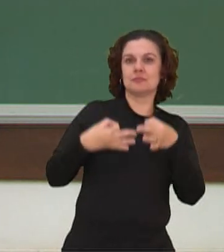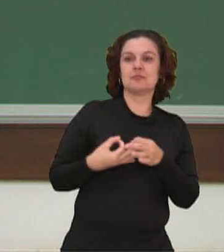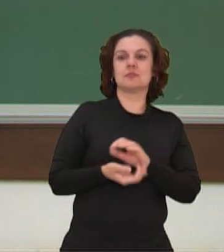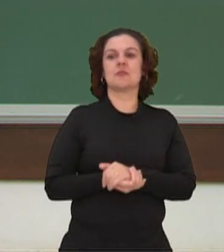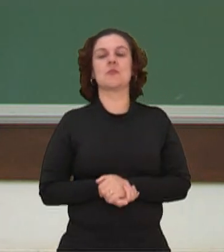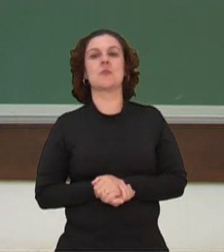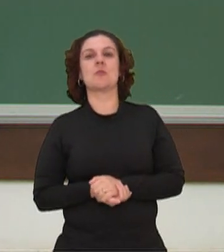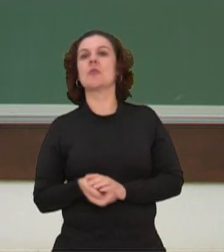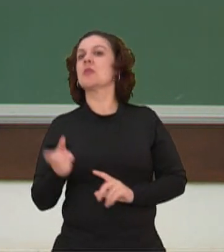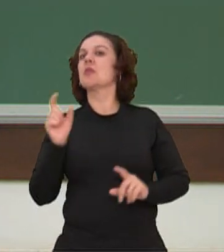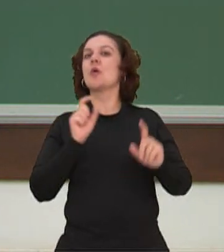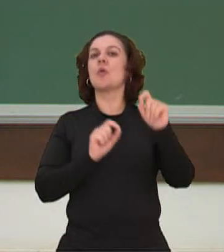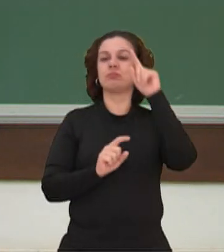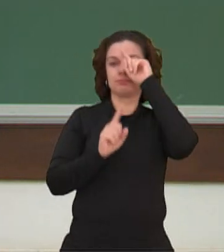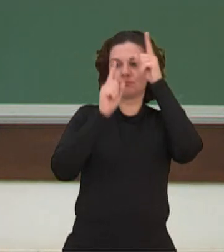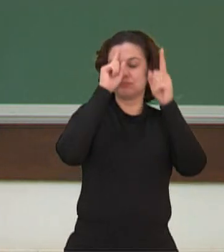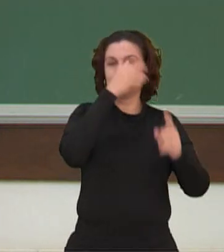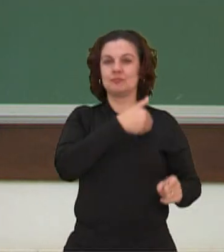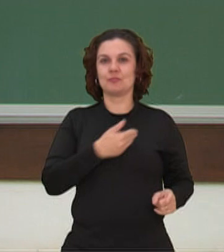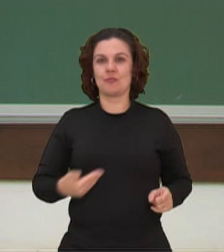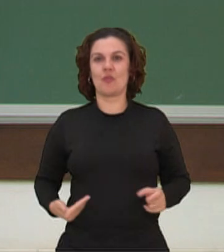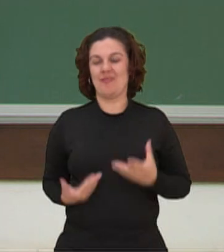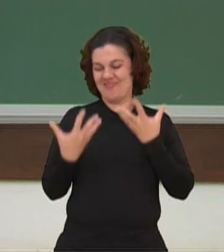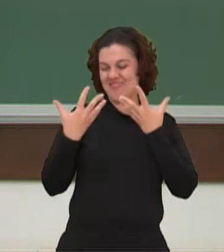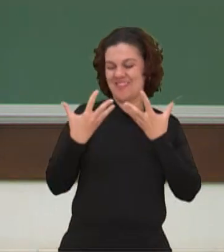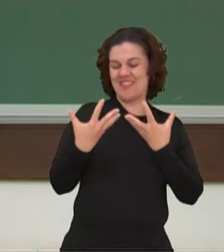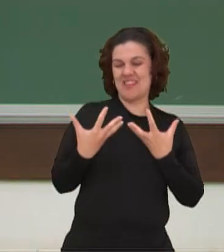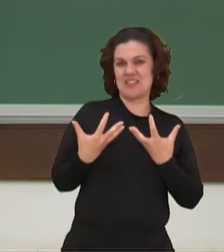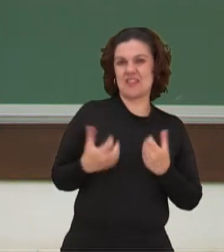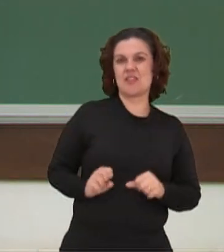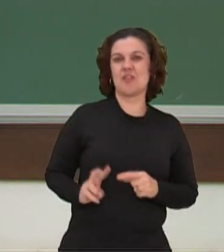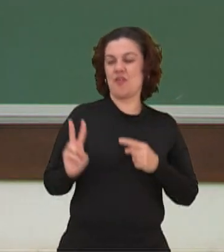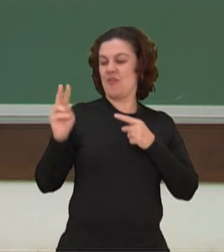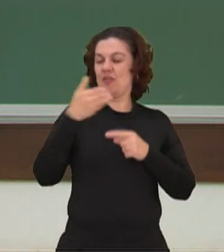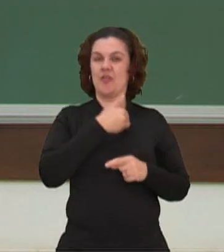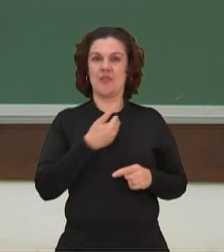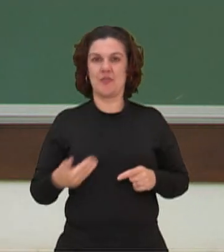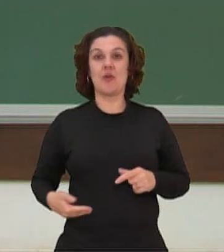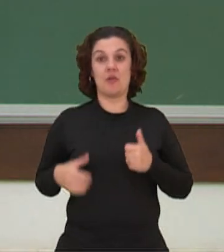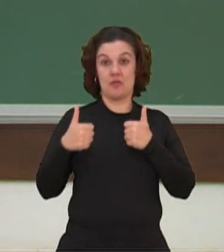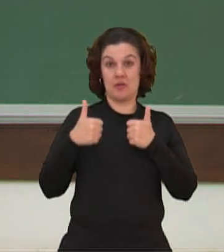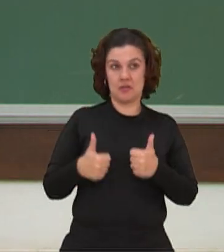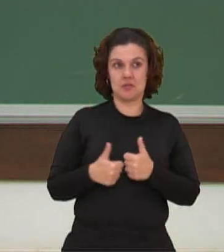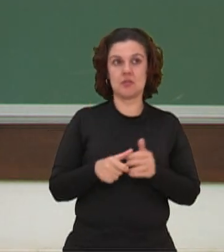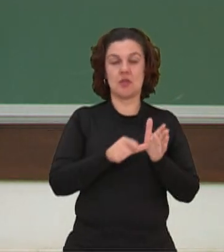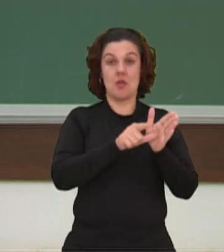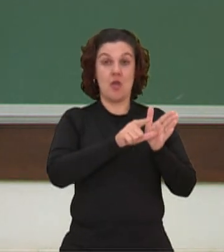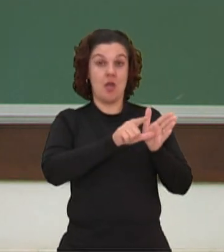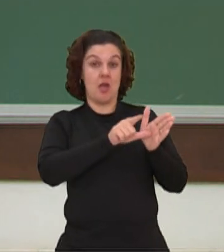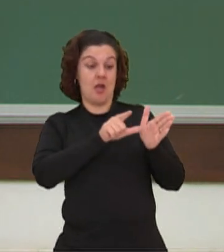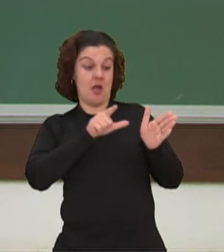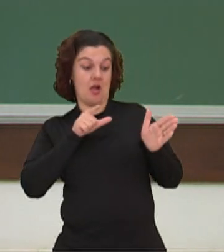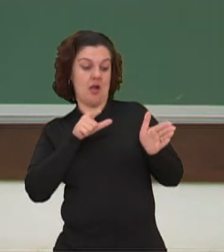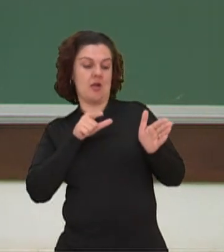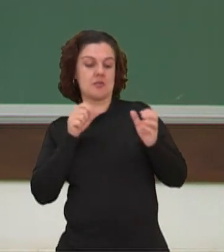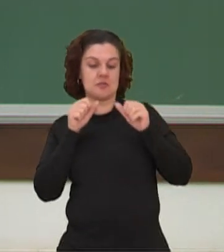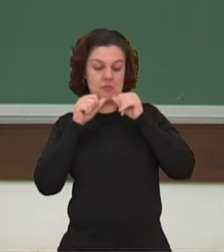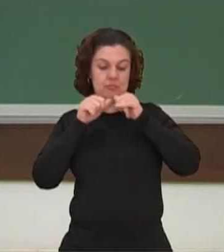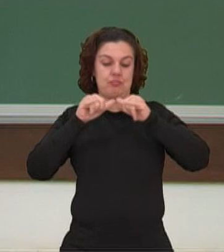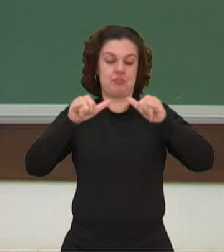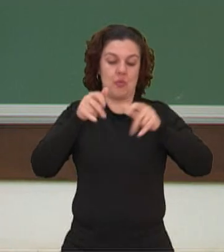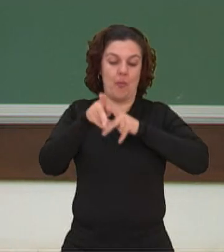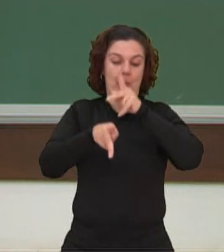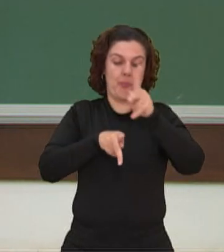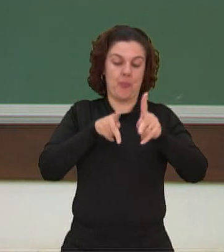ao que o às ideias que o governo defendia, aos valores que o governo defendia. Então, antes de chegar até a população,